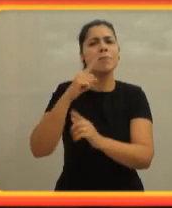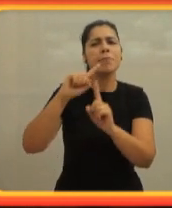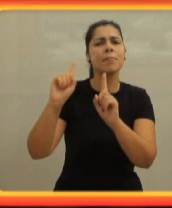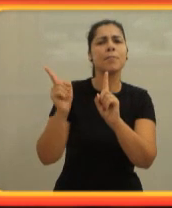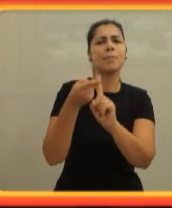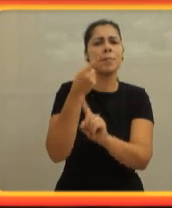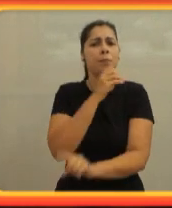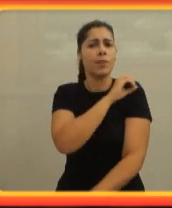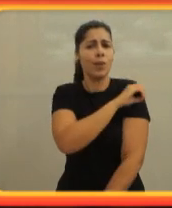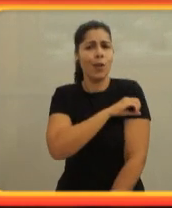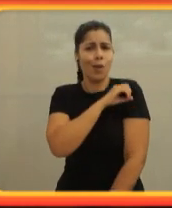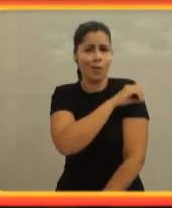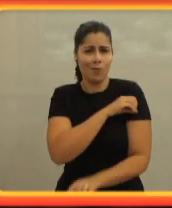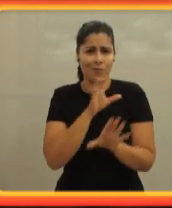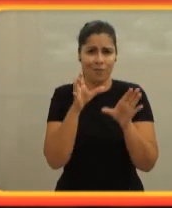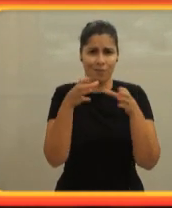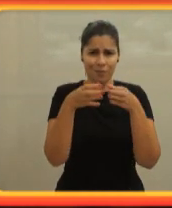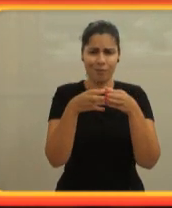visual.